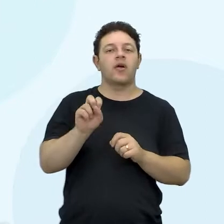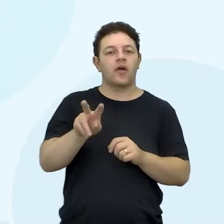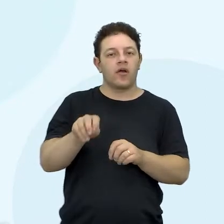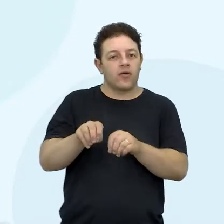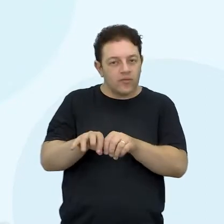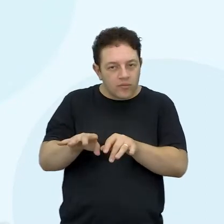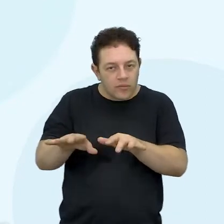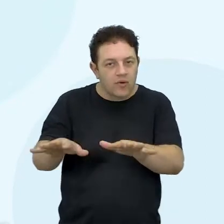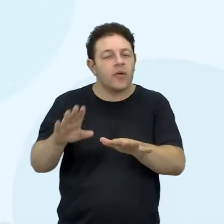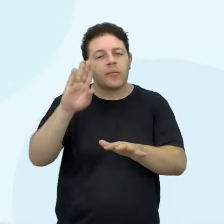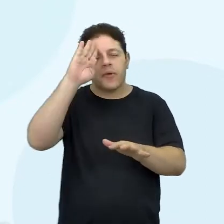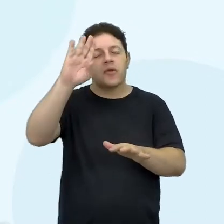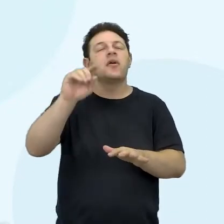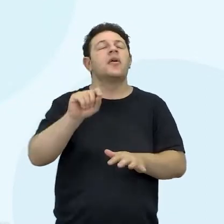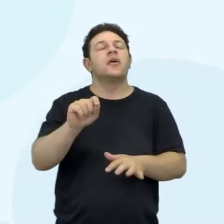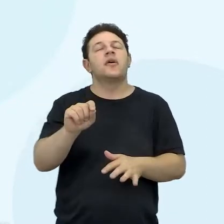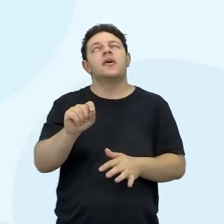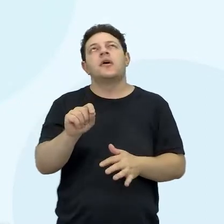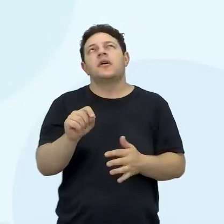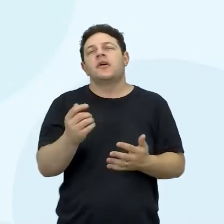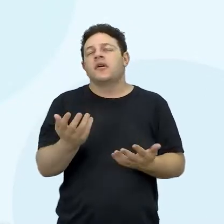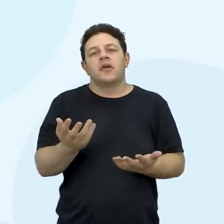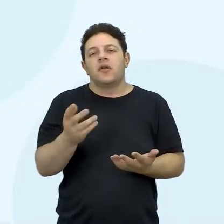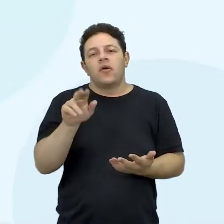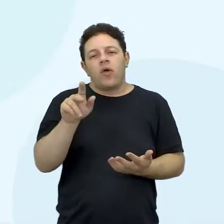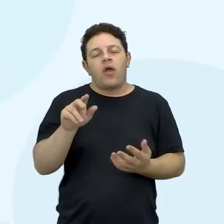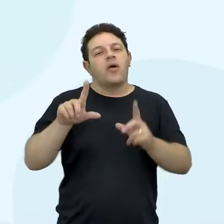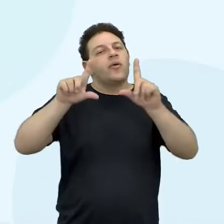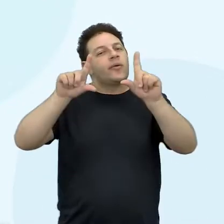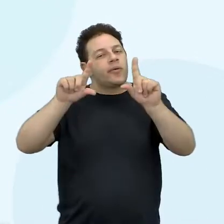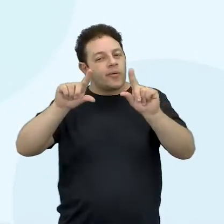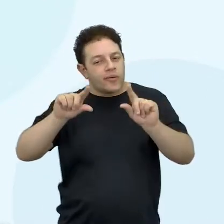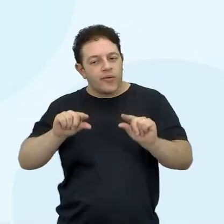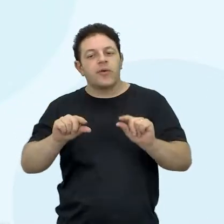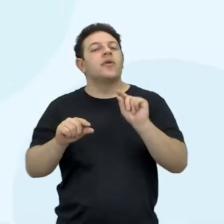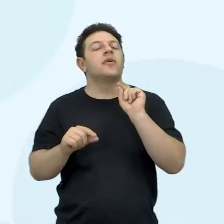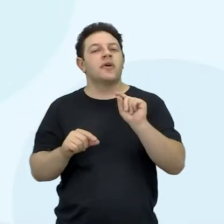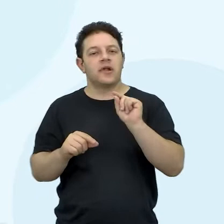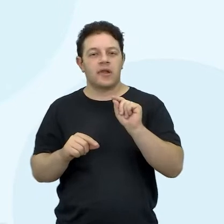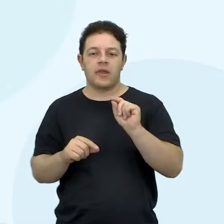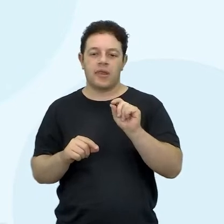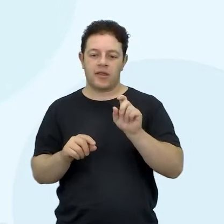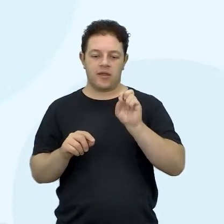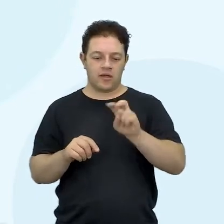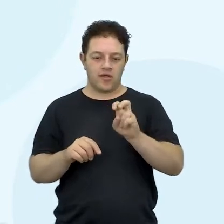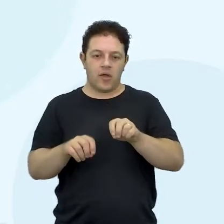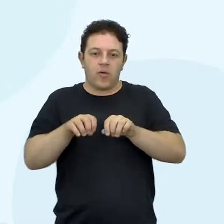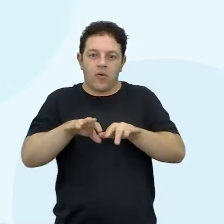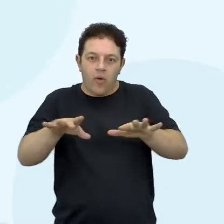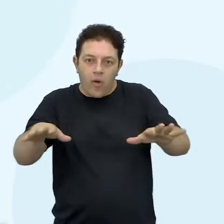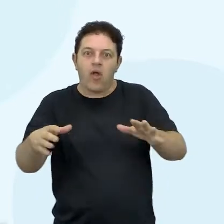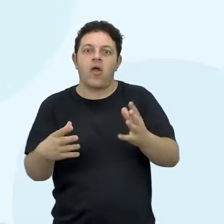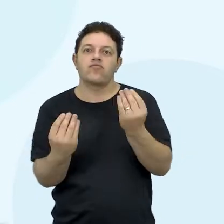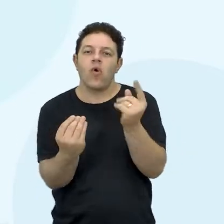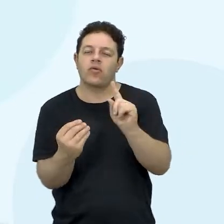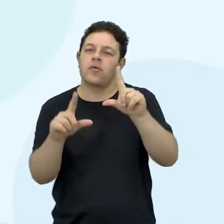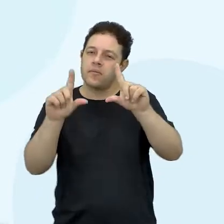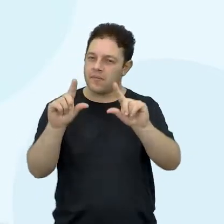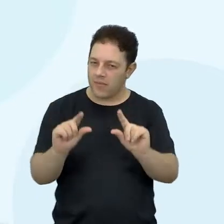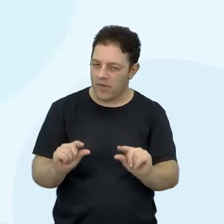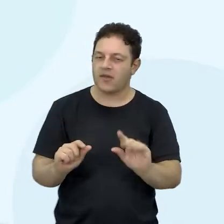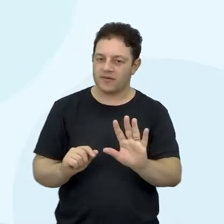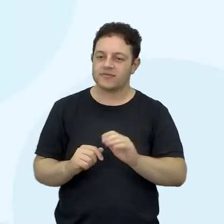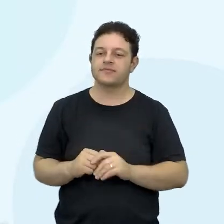a gente, então, diminua, na verdade, o uso desses agrotóxicos. E foi